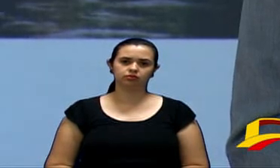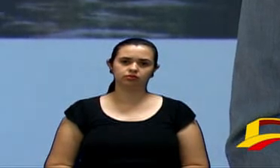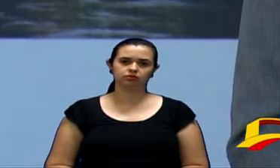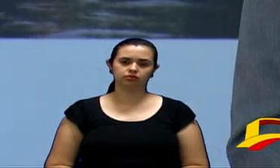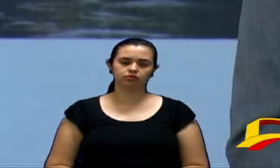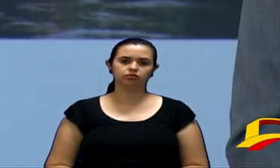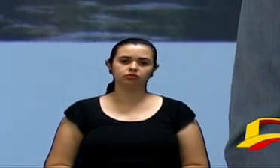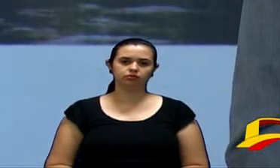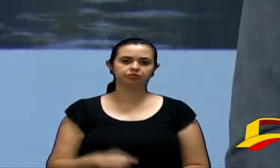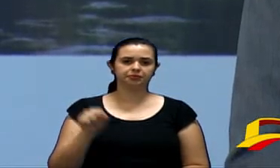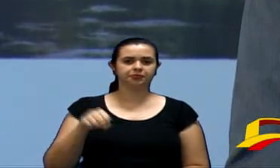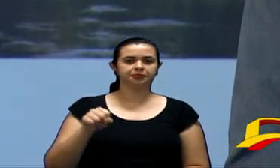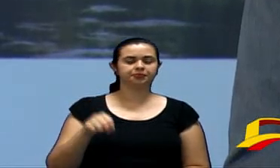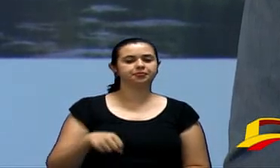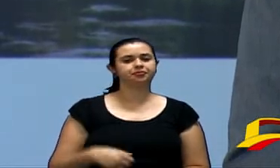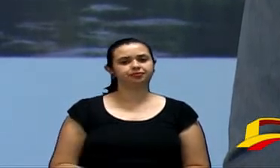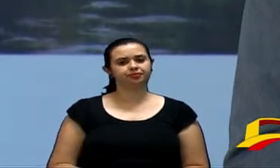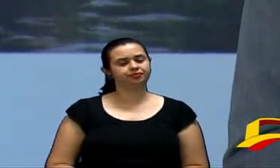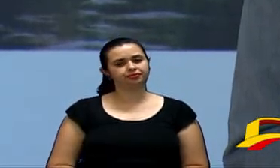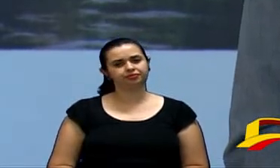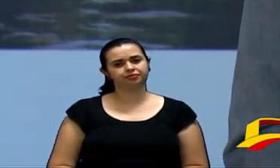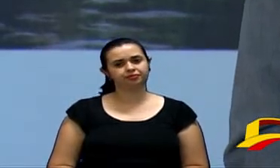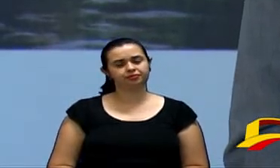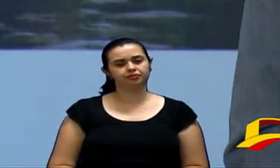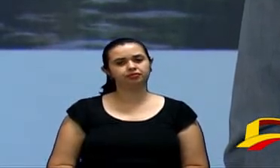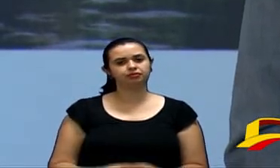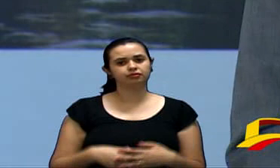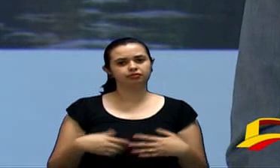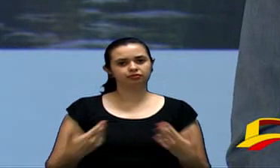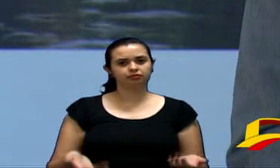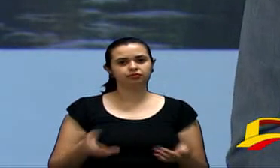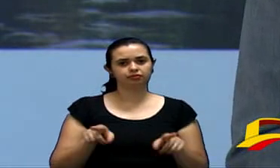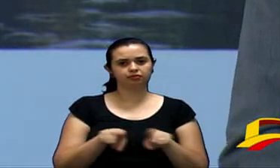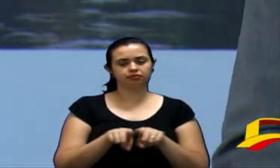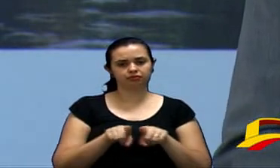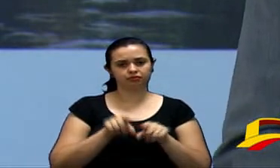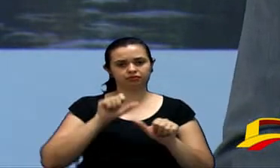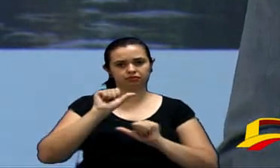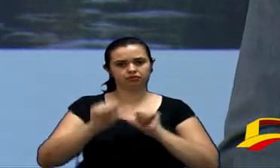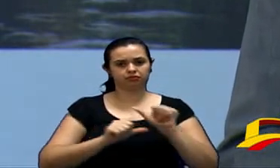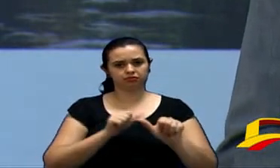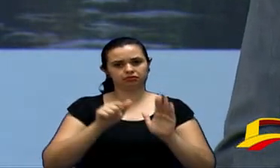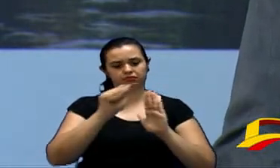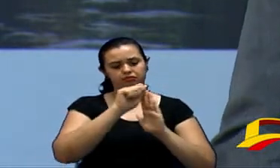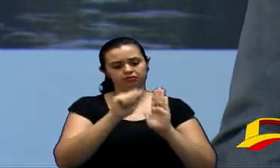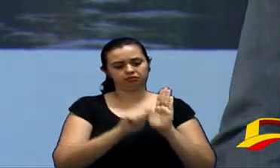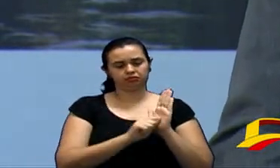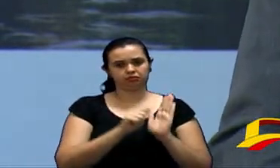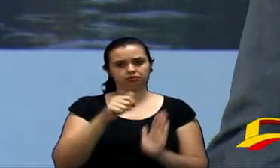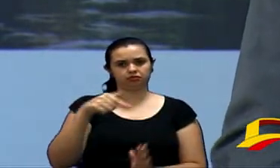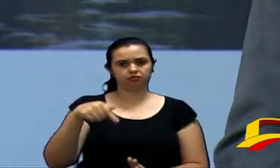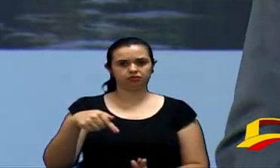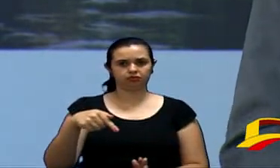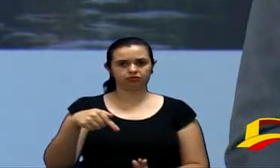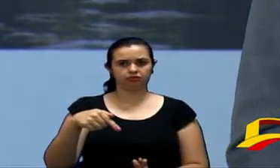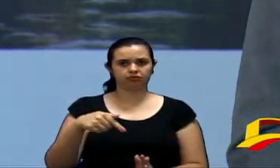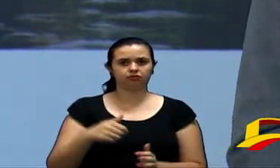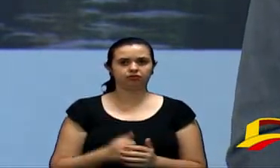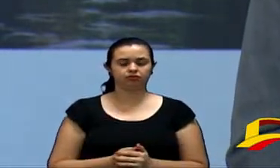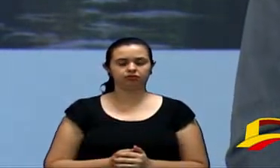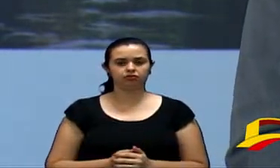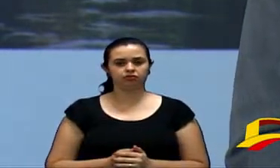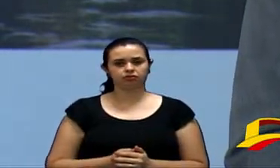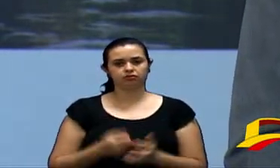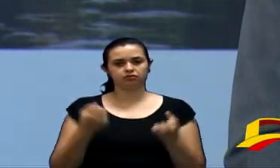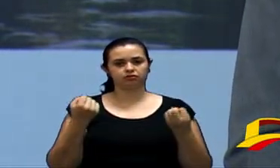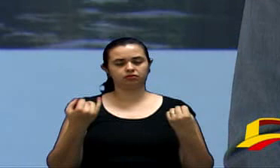Isso, exatamente, tá bom? E daí também altera o artigo 7º, ele complementa só o artigo 7º,